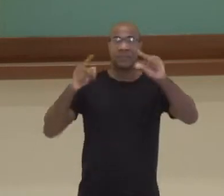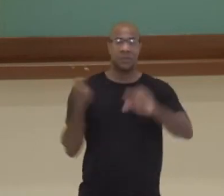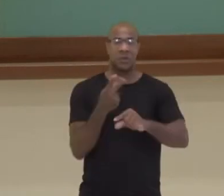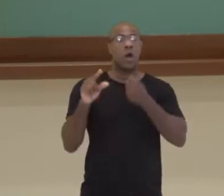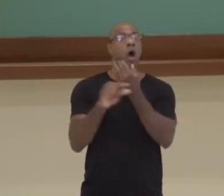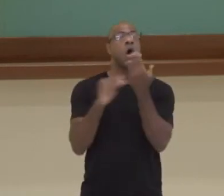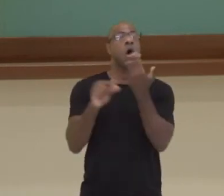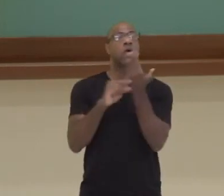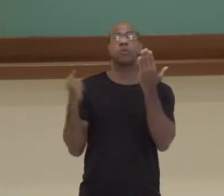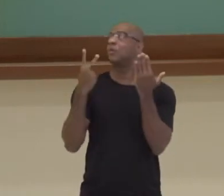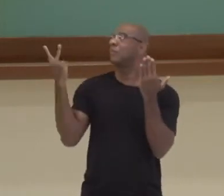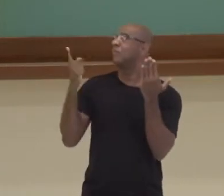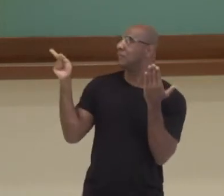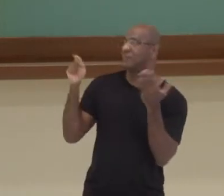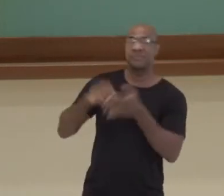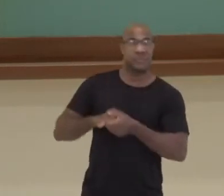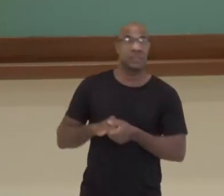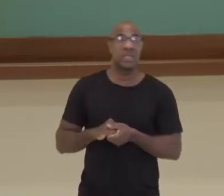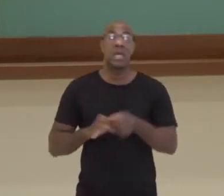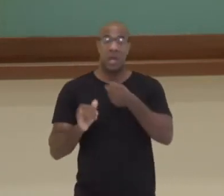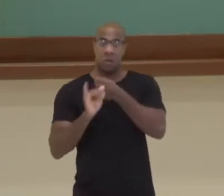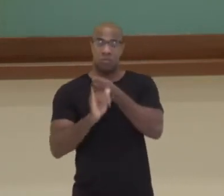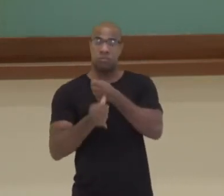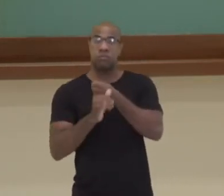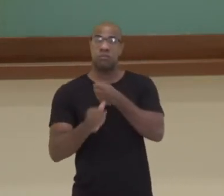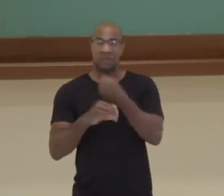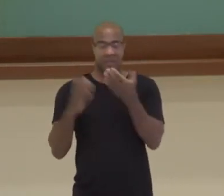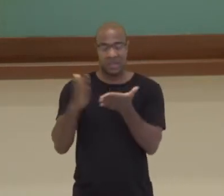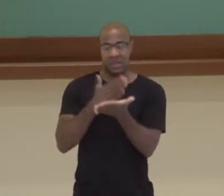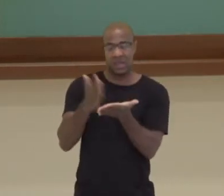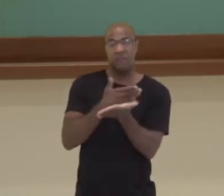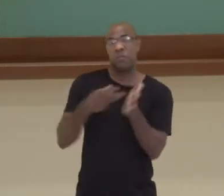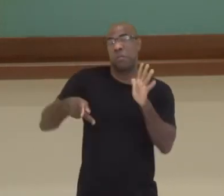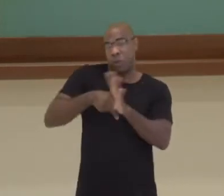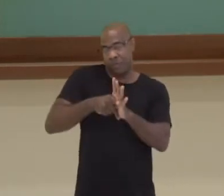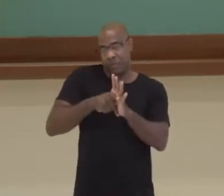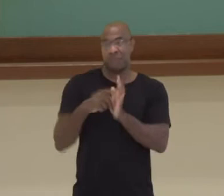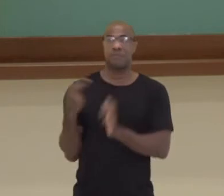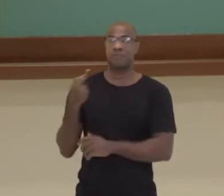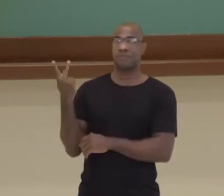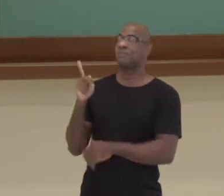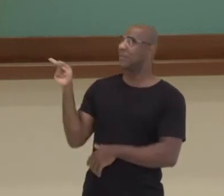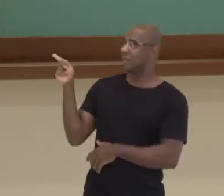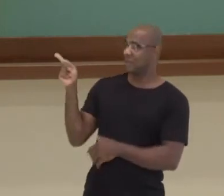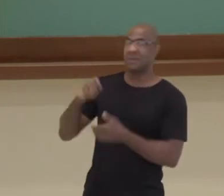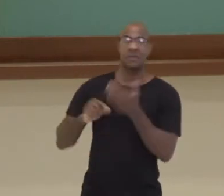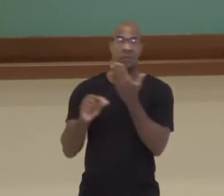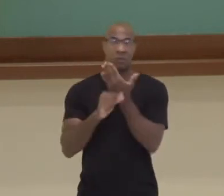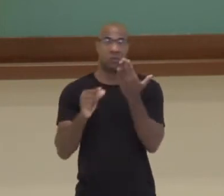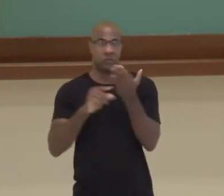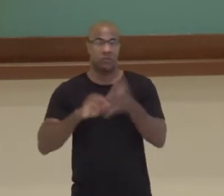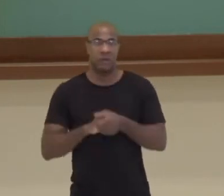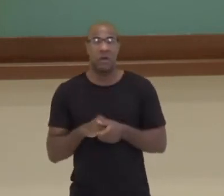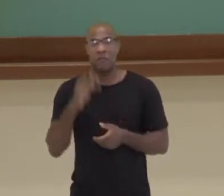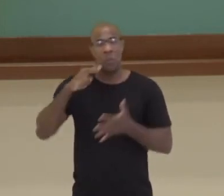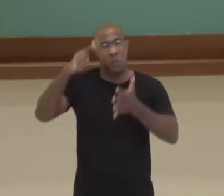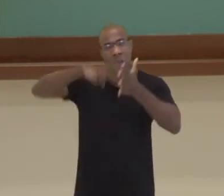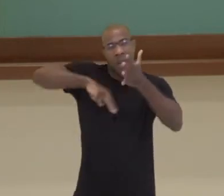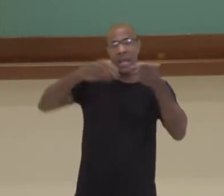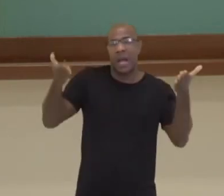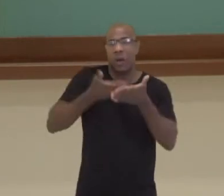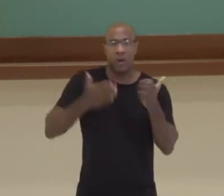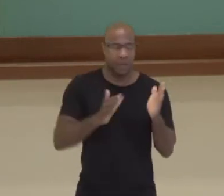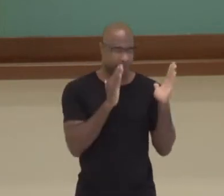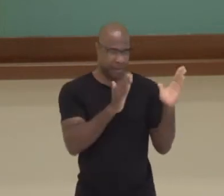essa crônica foi tirada de um livro específico e vamos analisar agora, passo a passo, eu